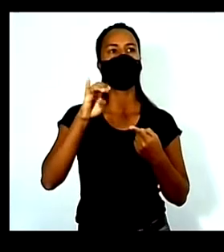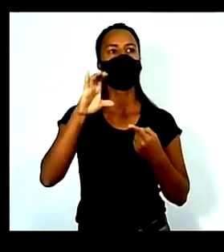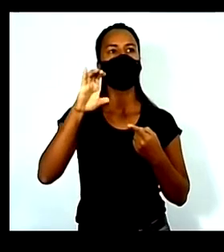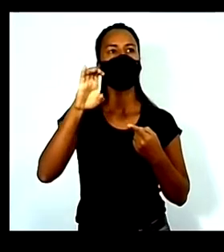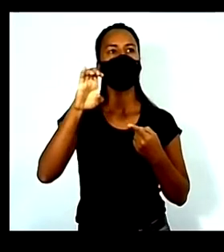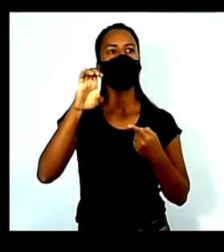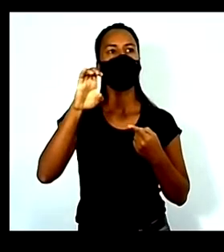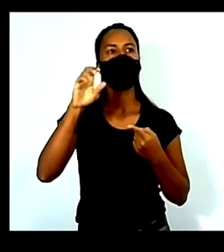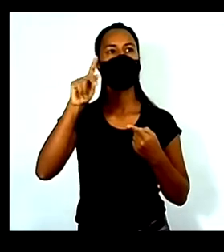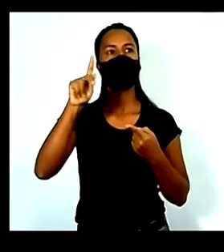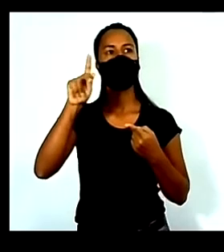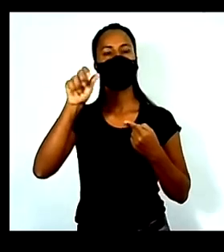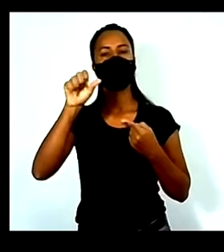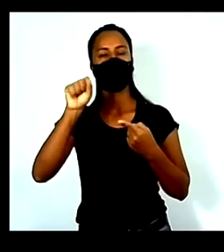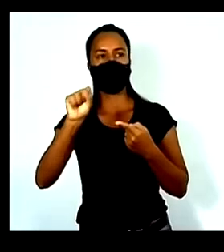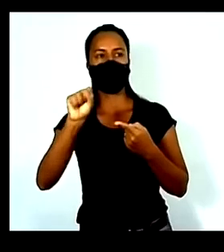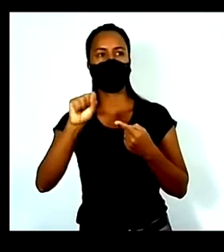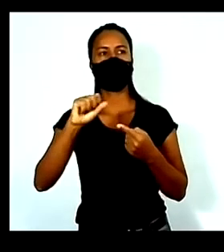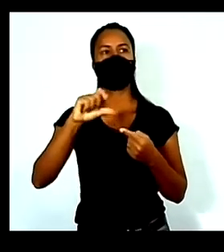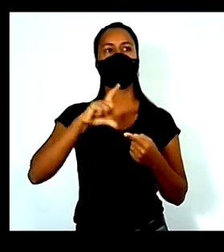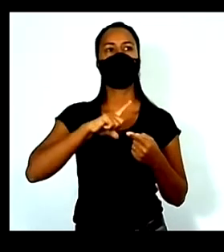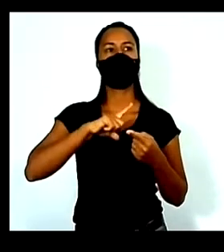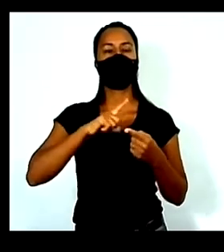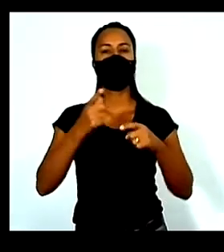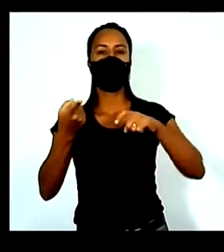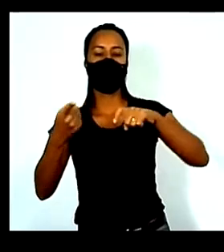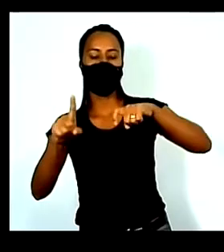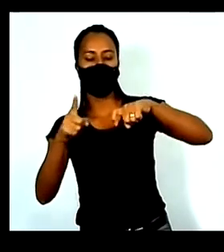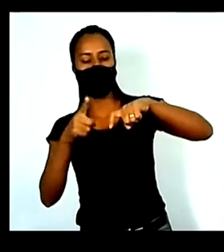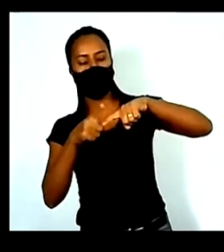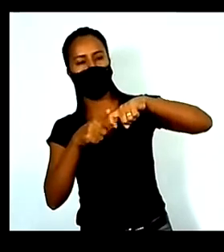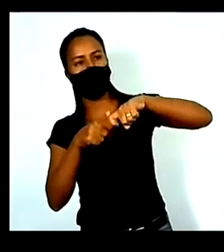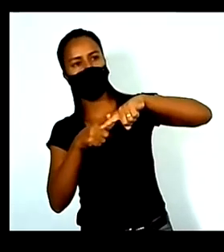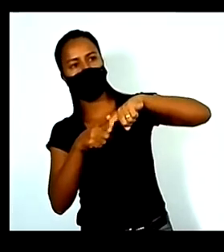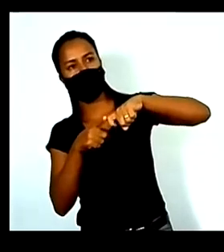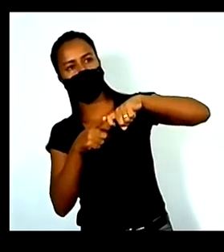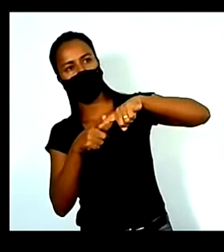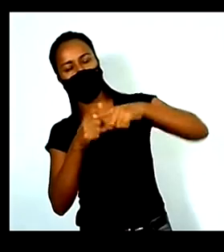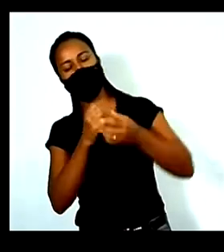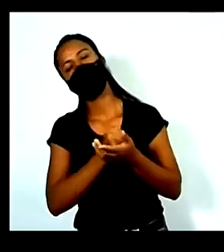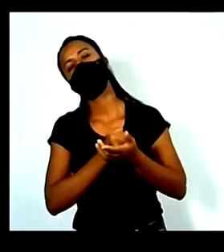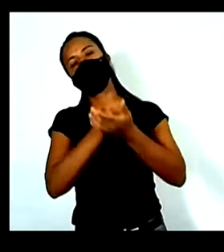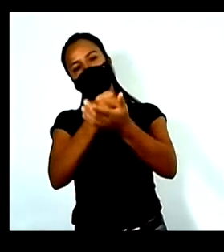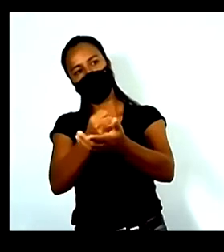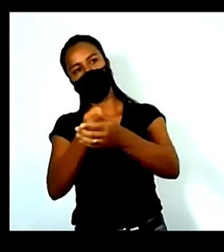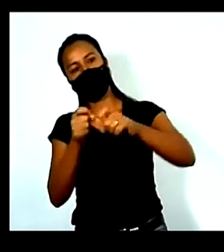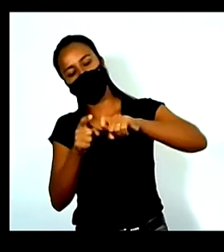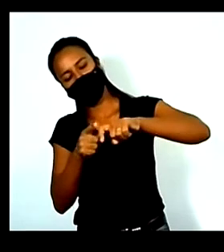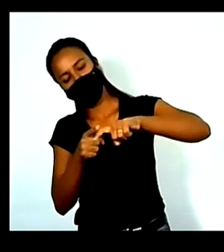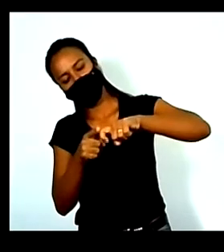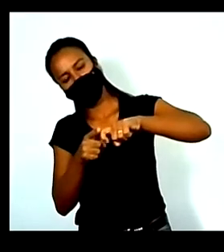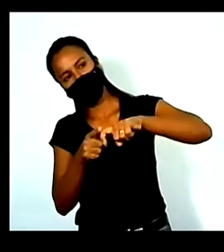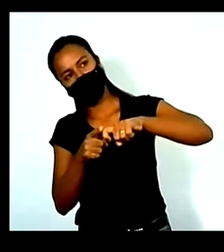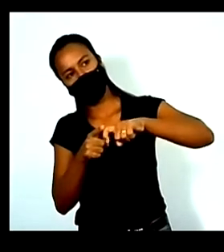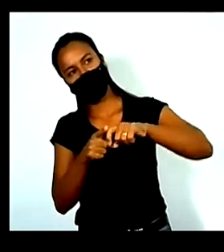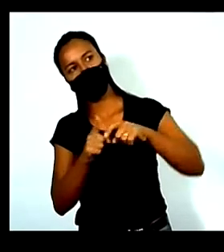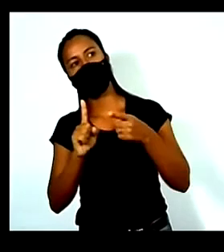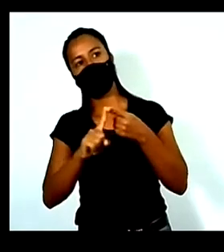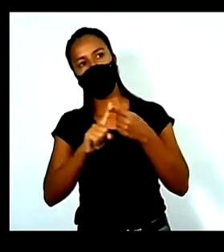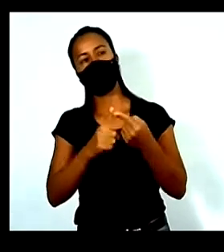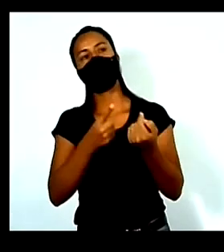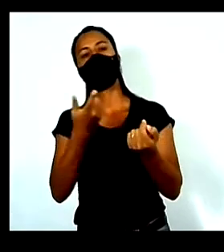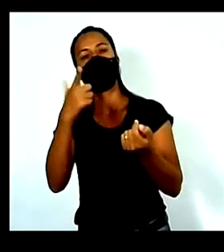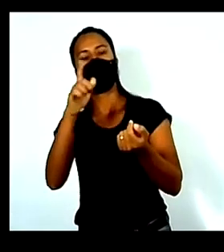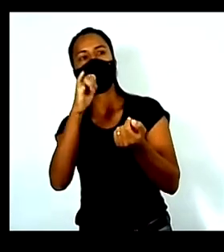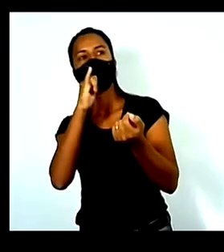os músculos que estão localizados próximo ao joelho, que vai ajudar na movimentação desse joelho aí, tá certo? Então,